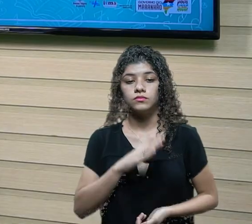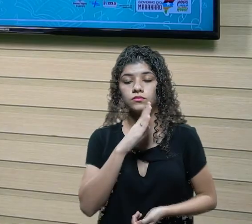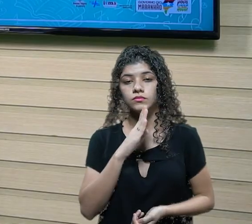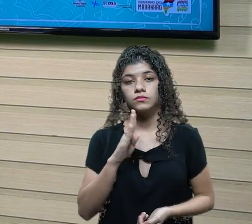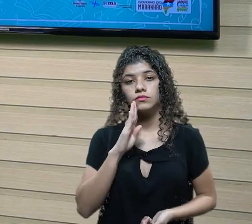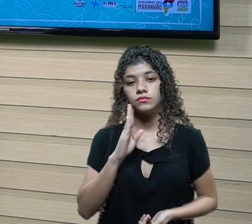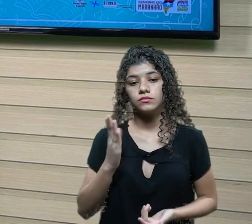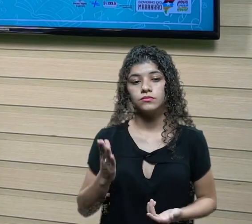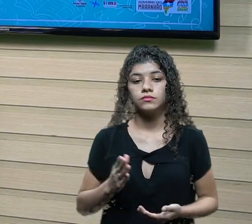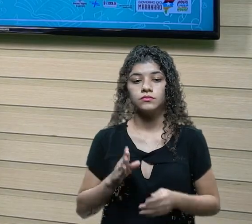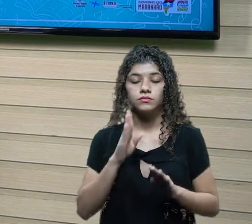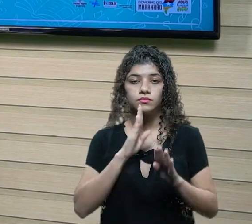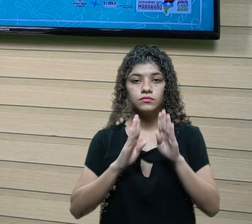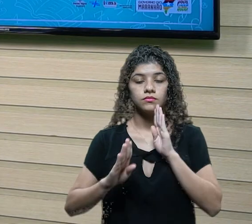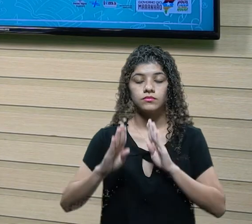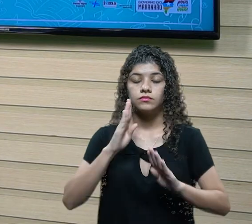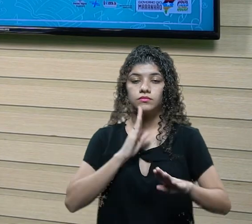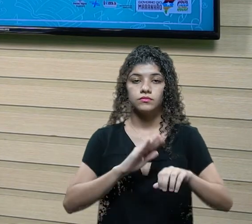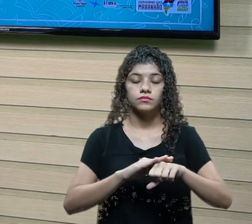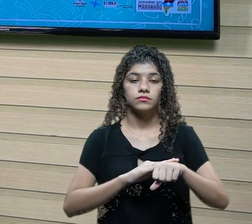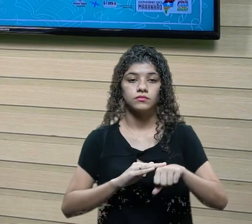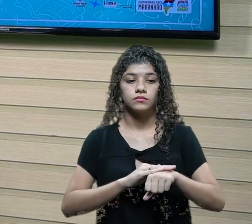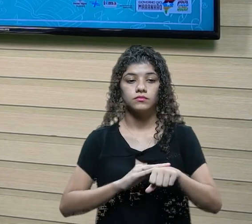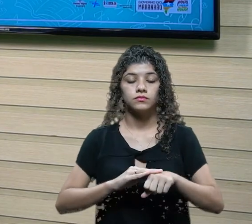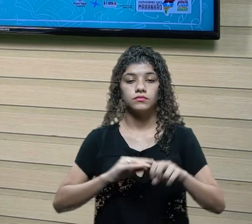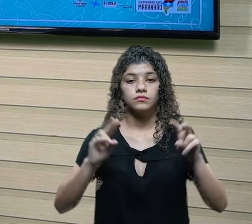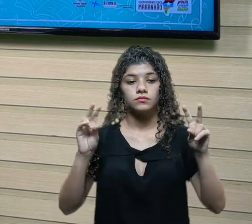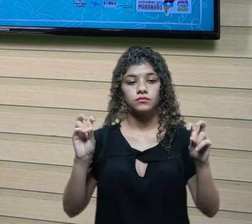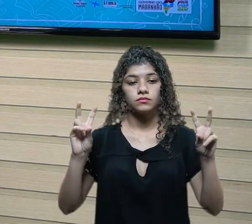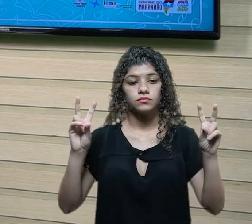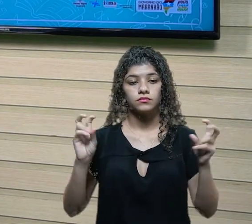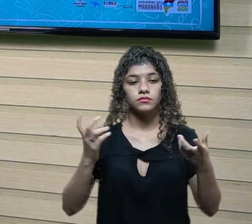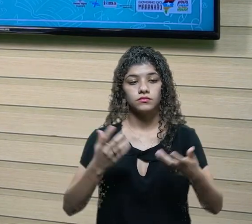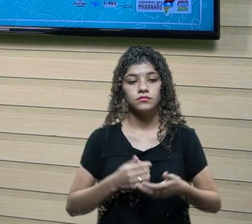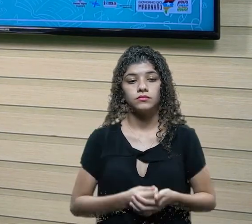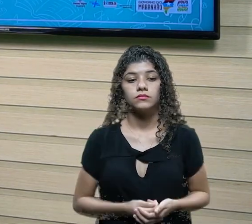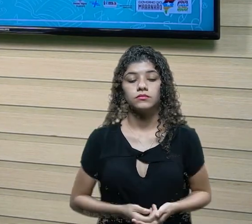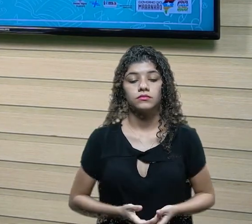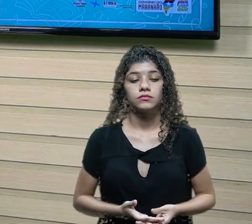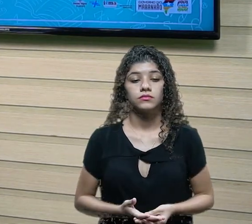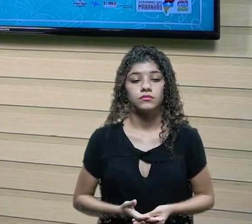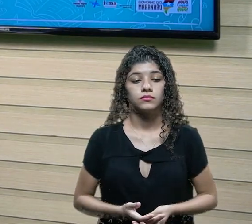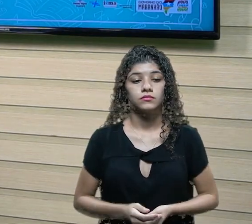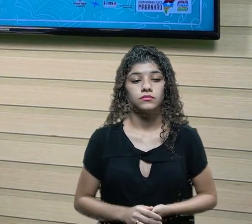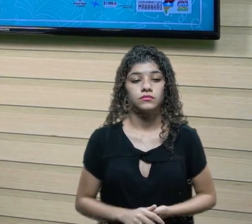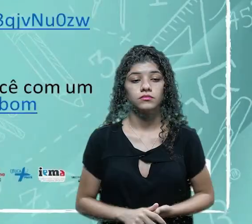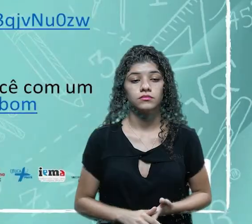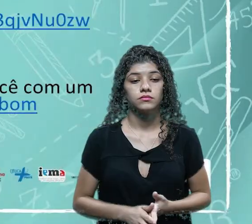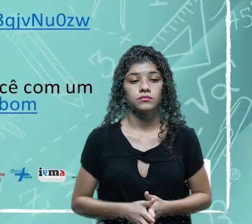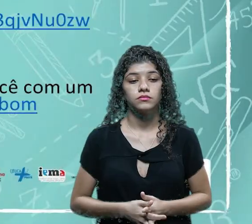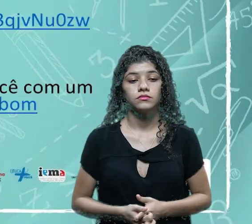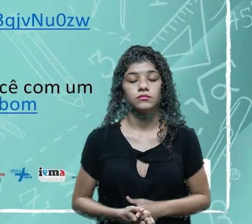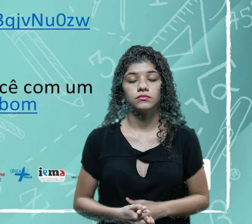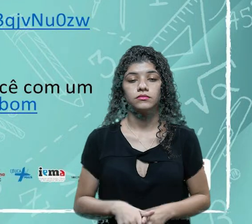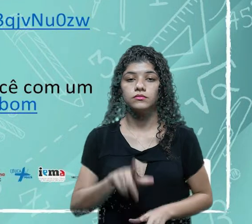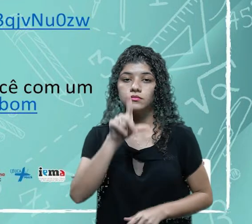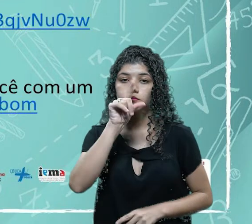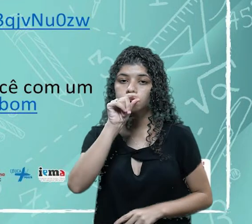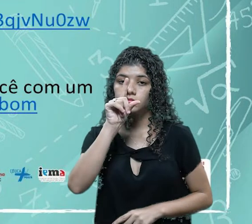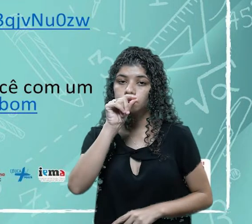no Facebook para discutir o assunto né matemática está sendo abordada